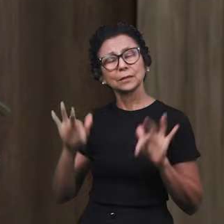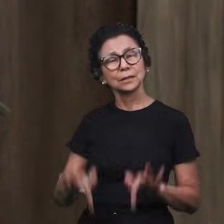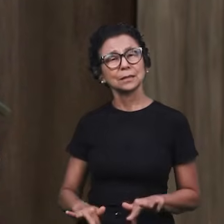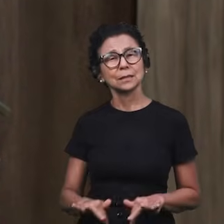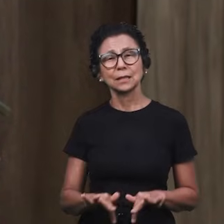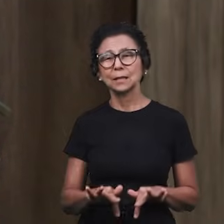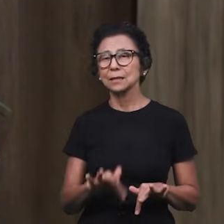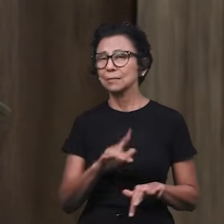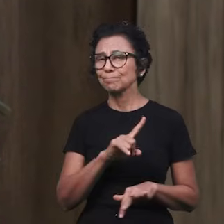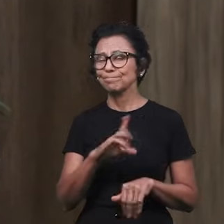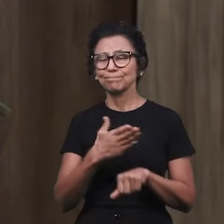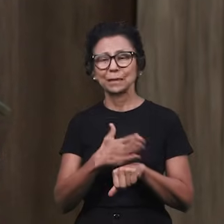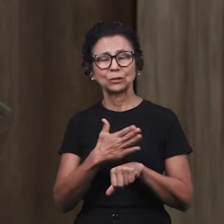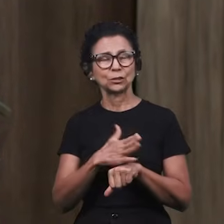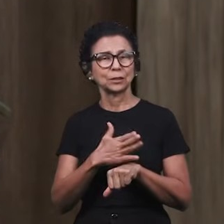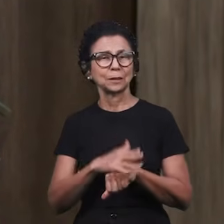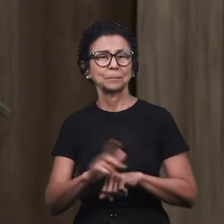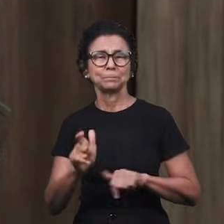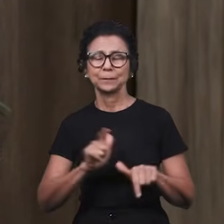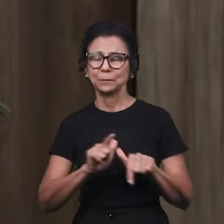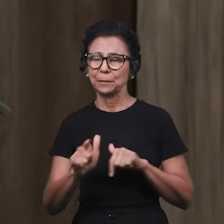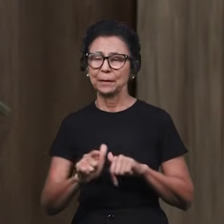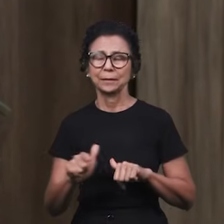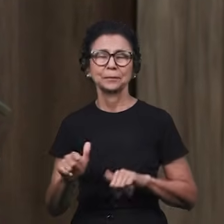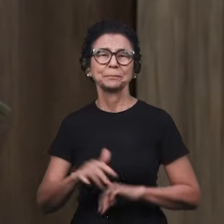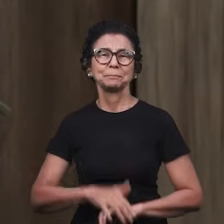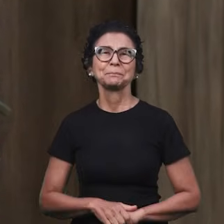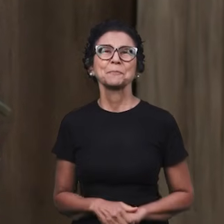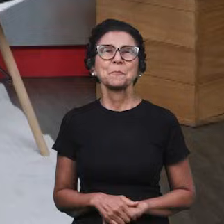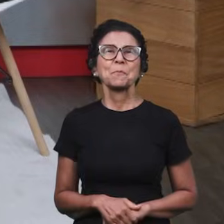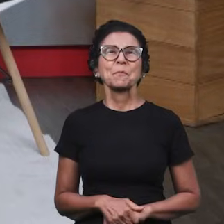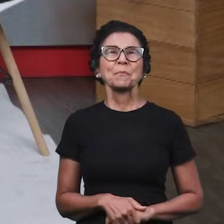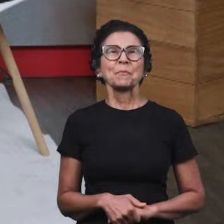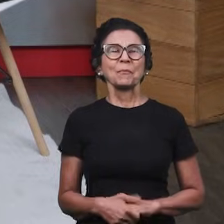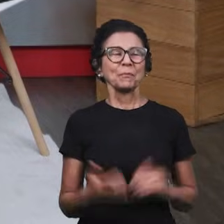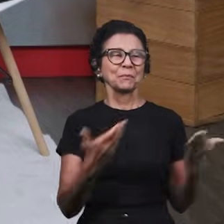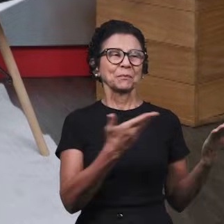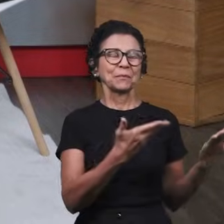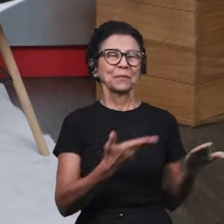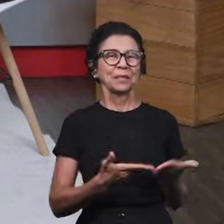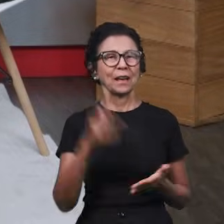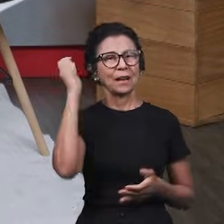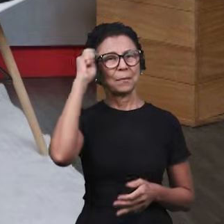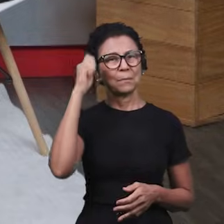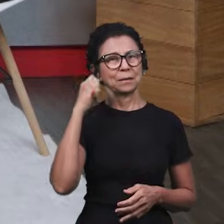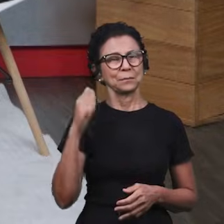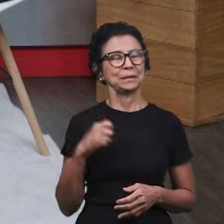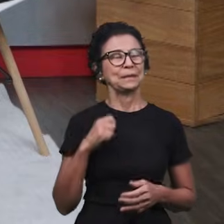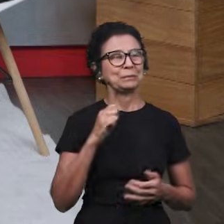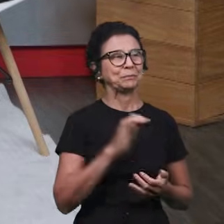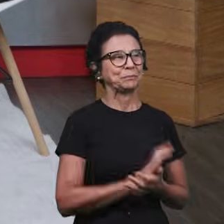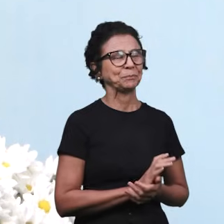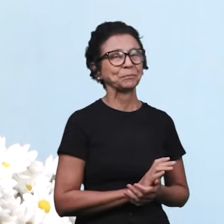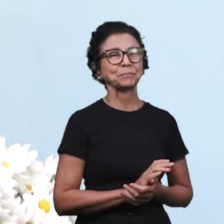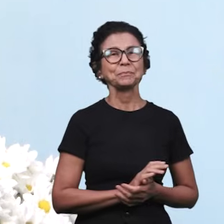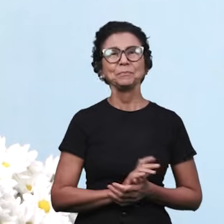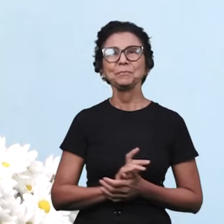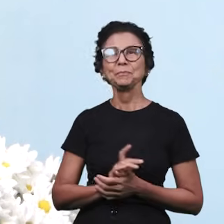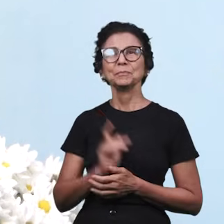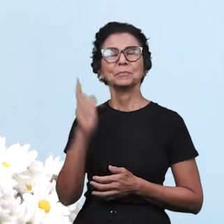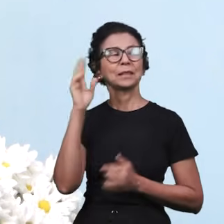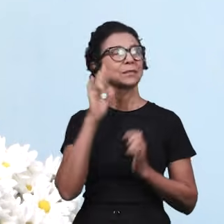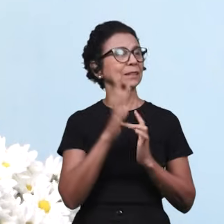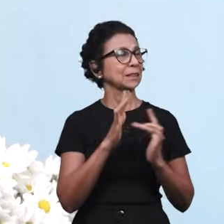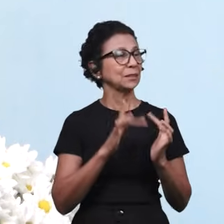vamos começar a conversar um pouquinho sobre isso. Quem está conosco novamente é a Amável, a paz do Senhor, Amável. A paz do Senhor, Pri, e a paz do